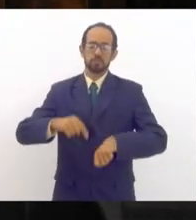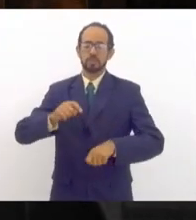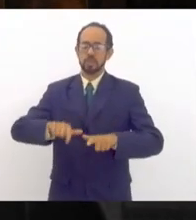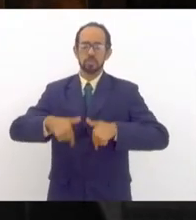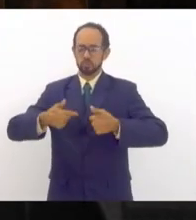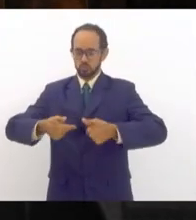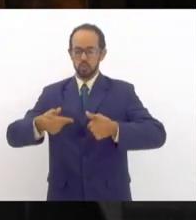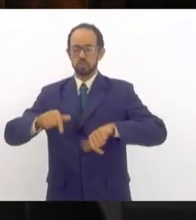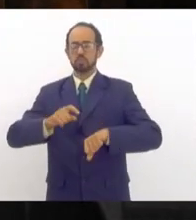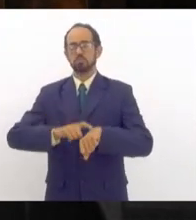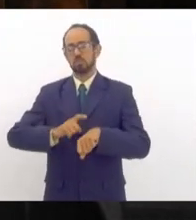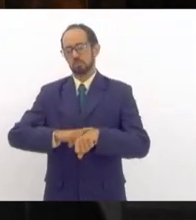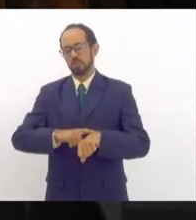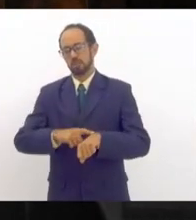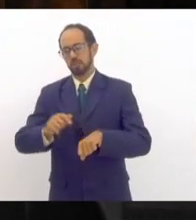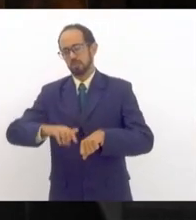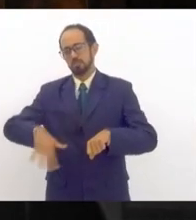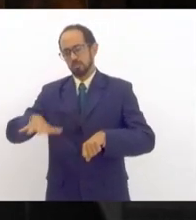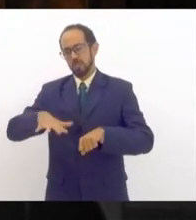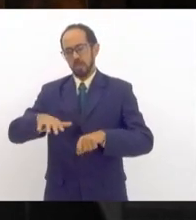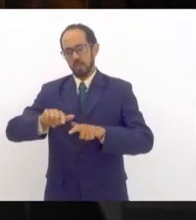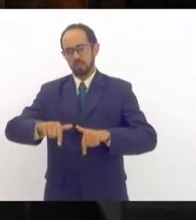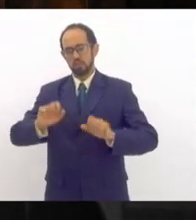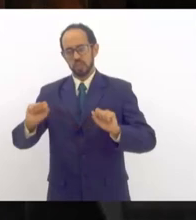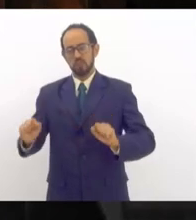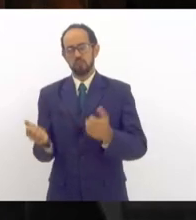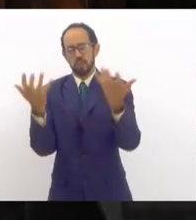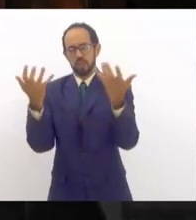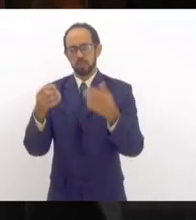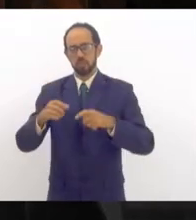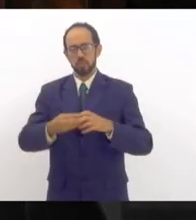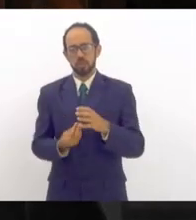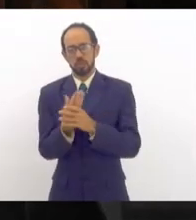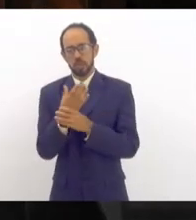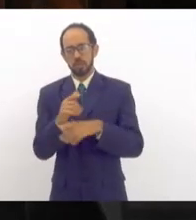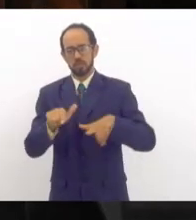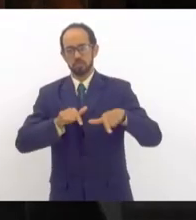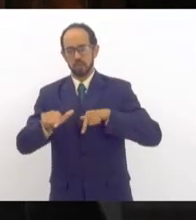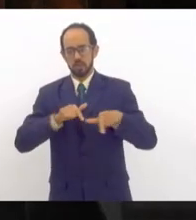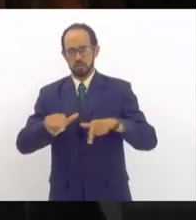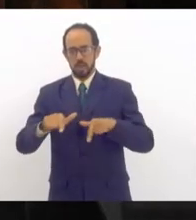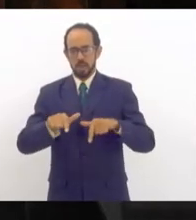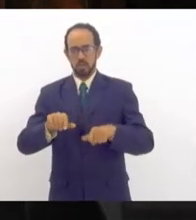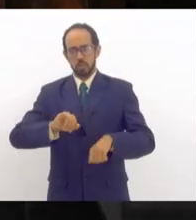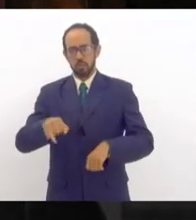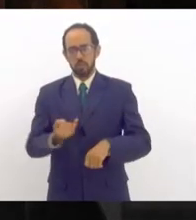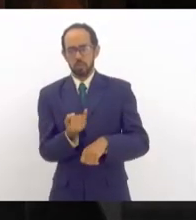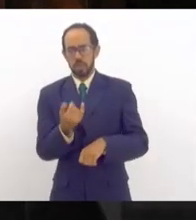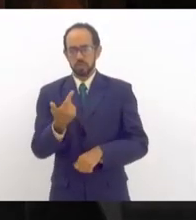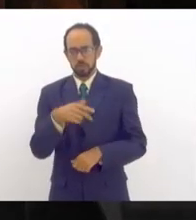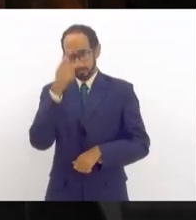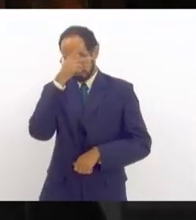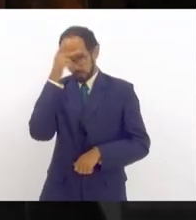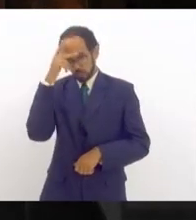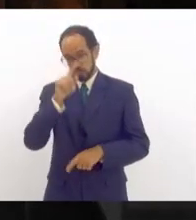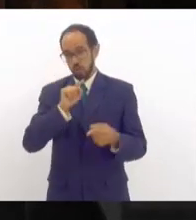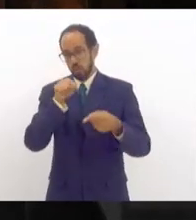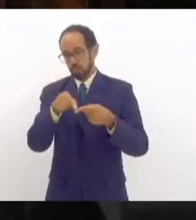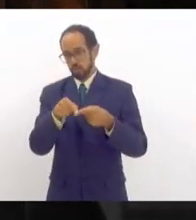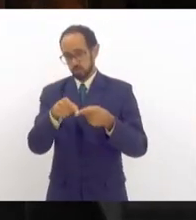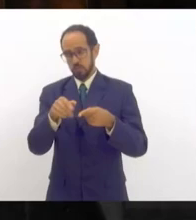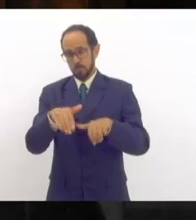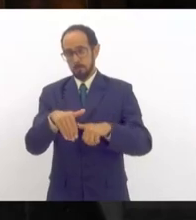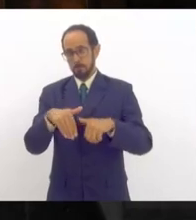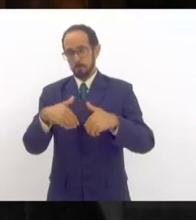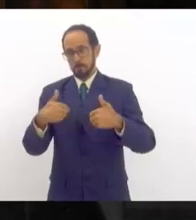ao mercado de evento no levando emprego levando geração de oportunidades para as pessoas que é o maior objetivo né acho que quando uma empresa